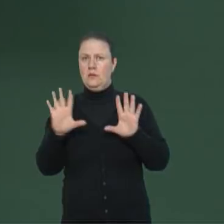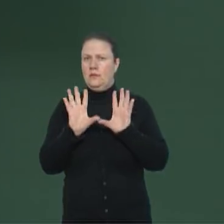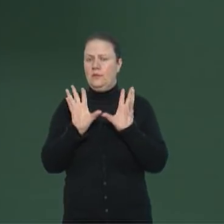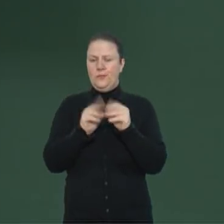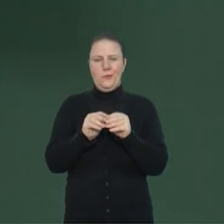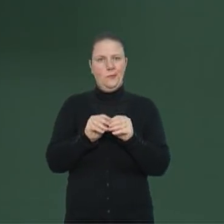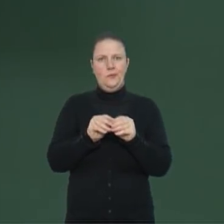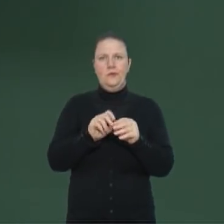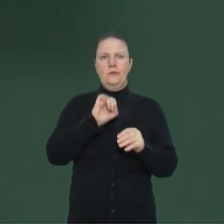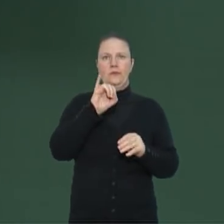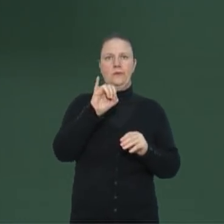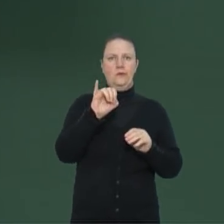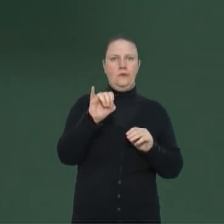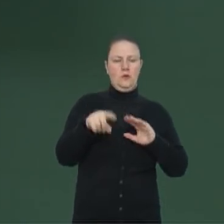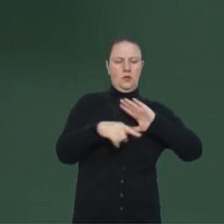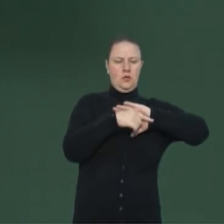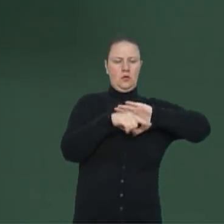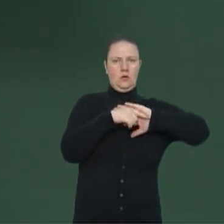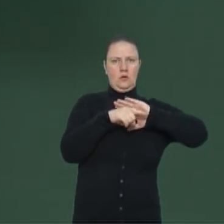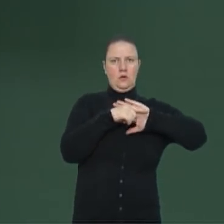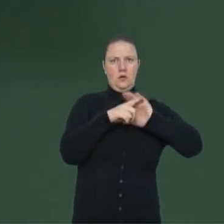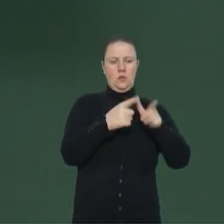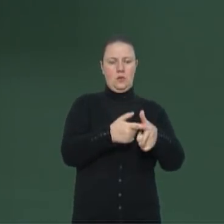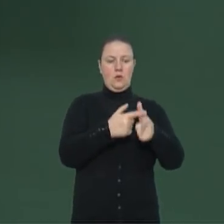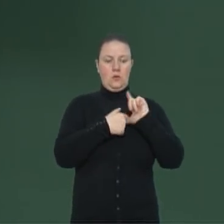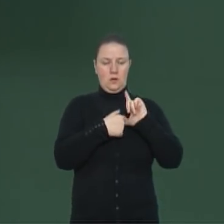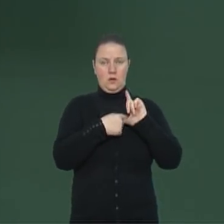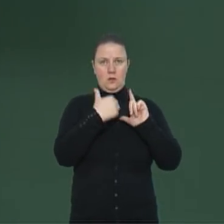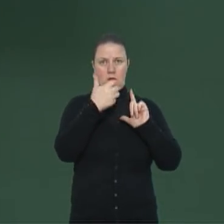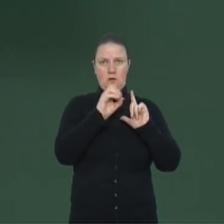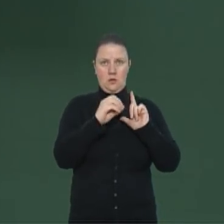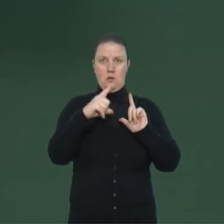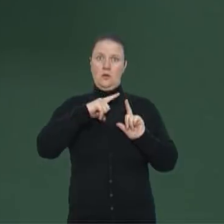está negativo, eu devo. Se está mais, eu tenho. Eu devo 10 e tenho